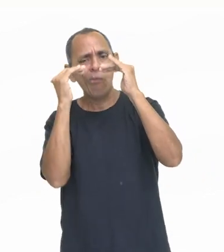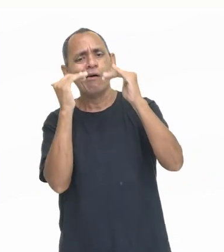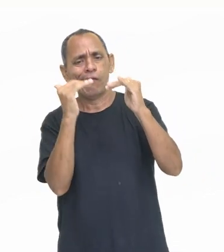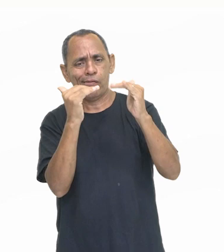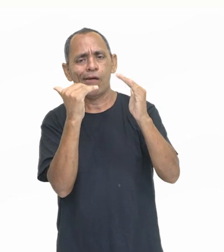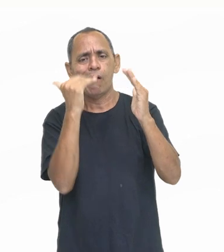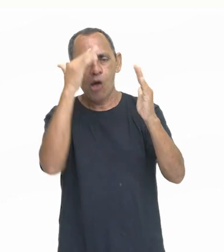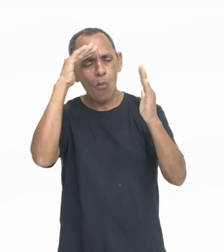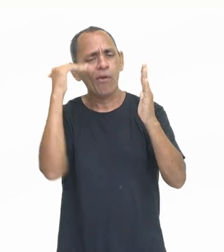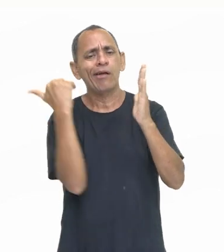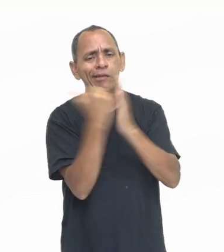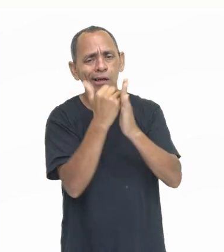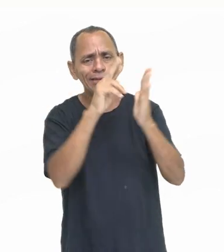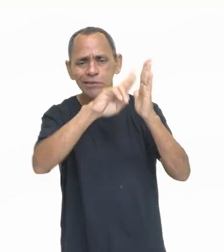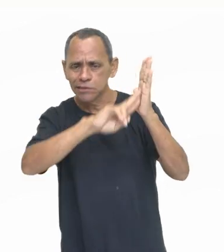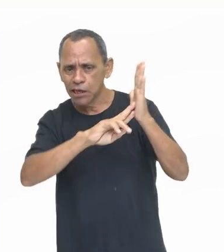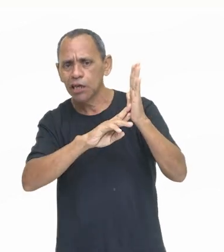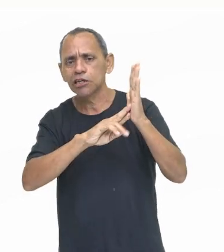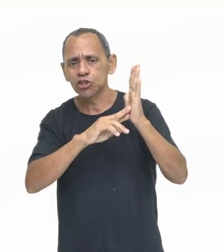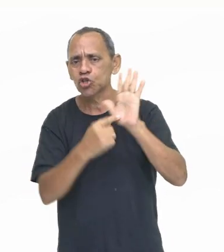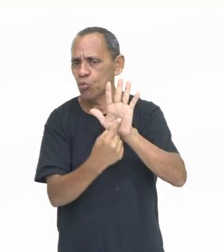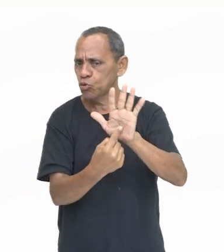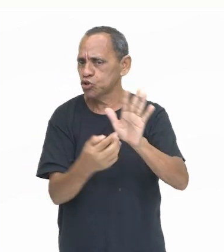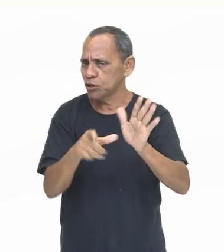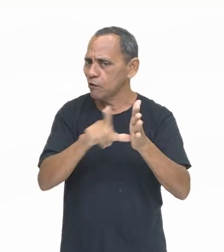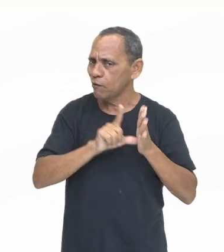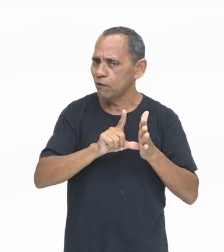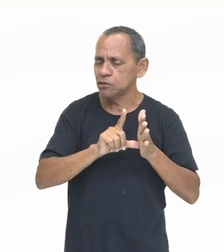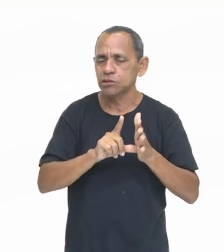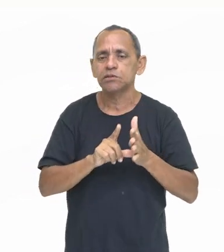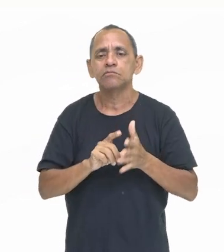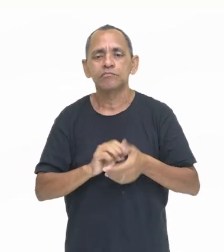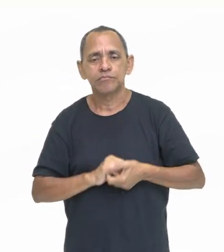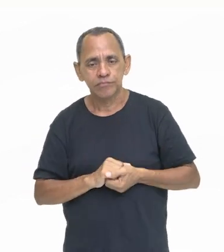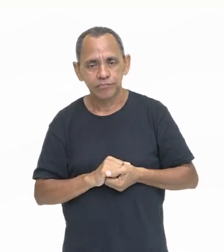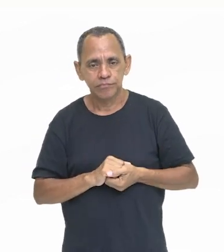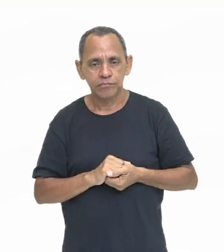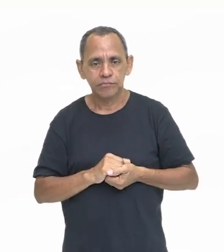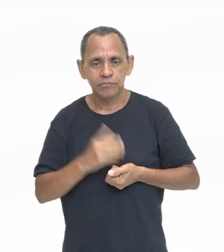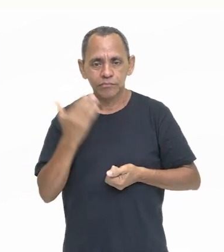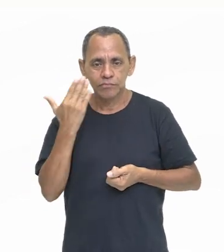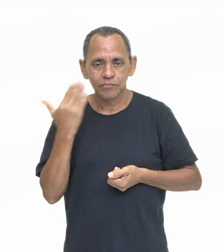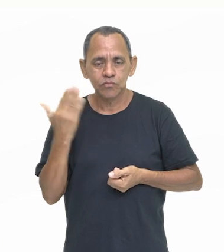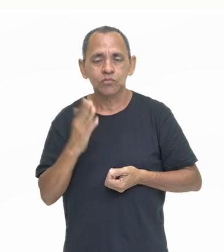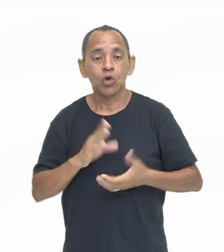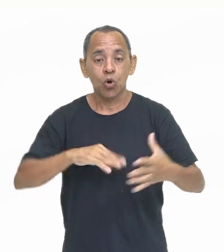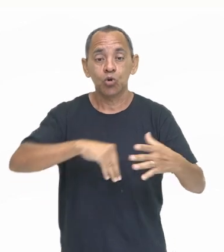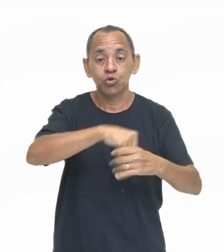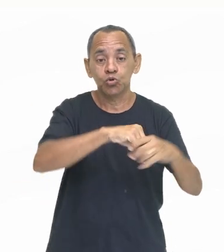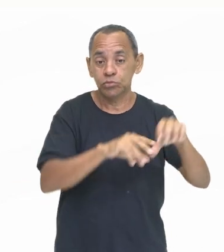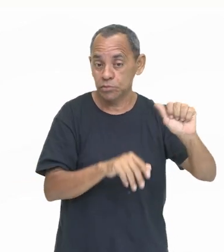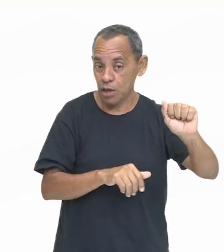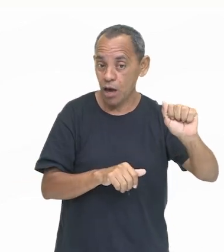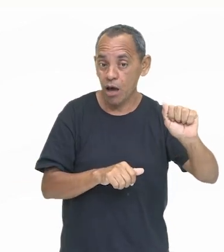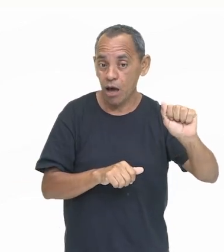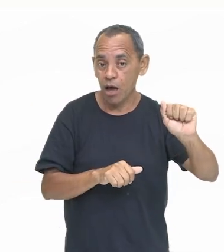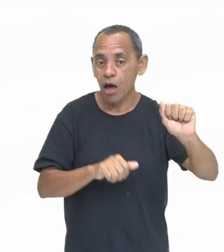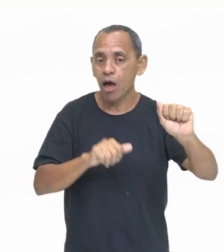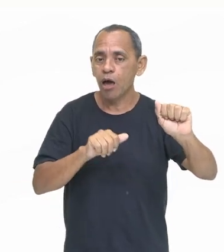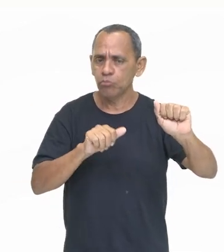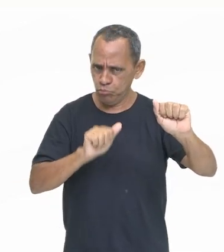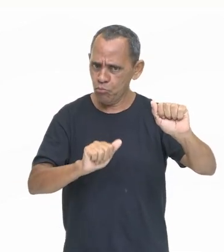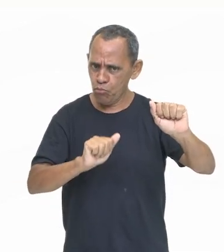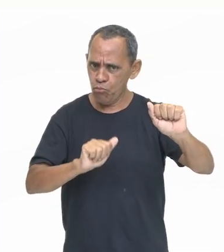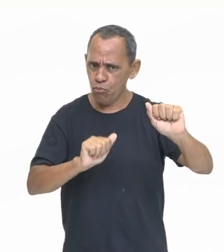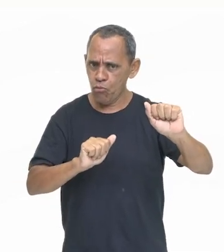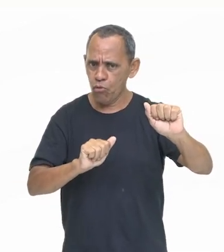regrinhas que eu mencionei para vocês, ó. Reparem nos elementos do conjunto A, né? Que a gente já pode chamar, já